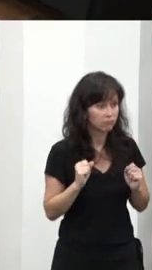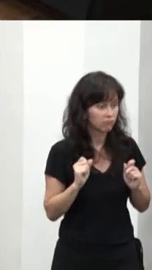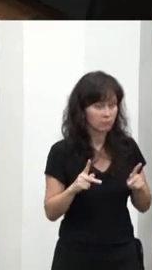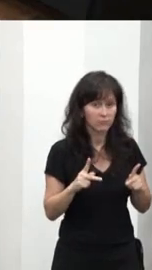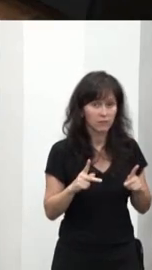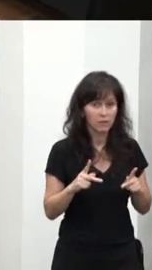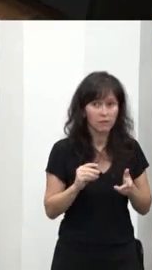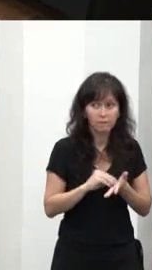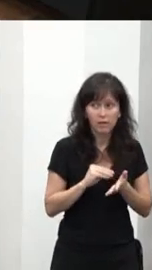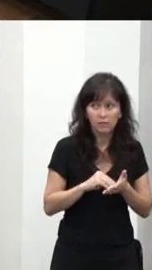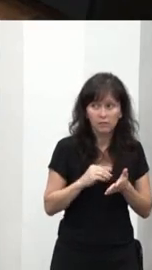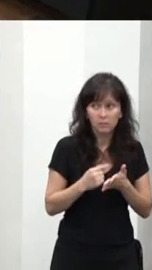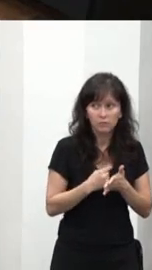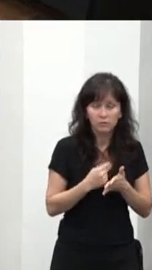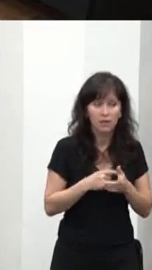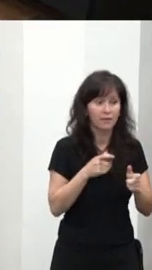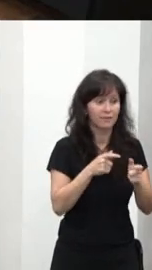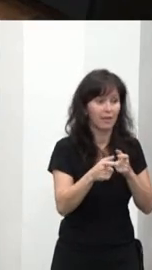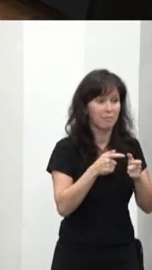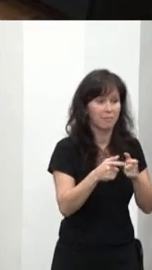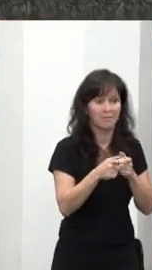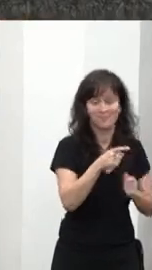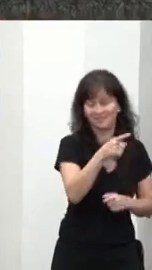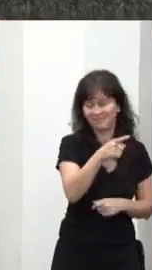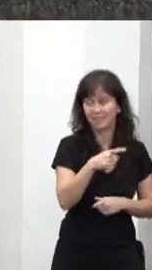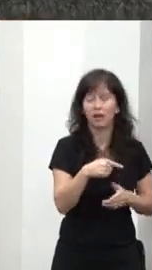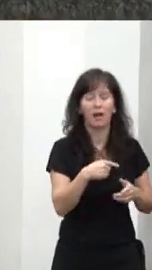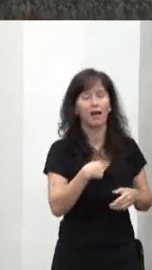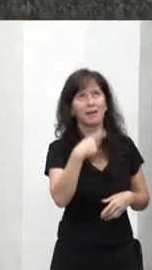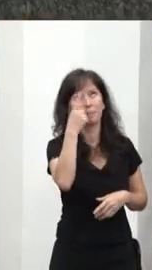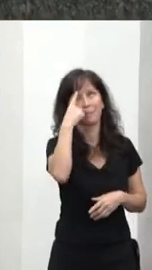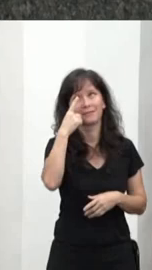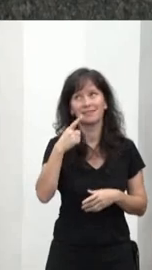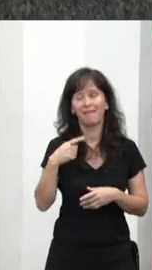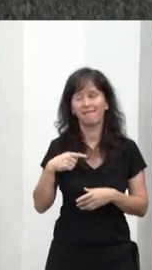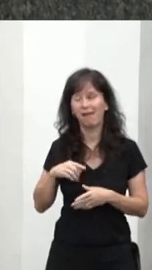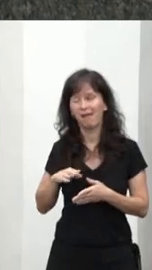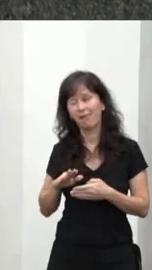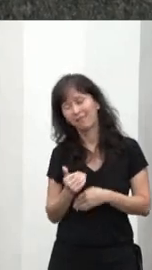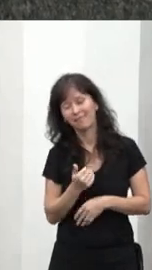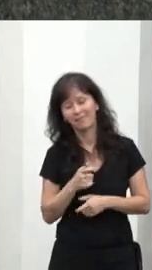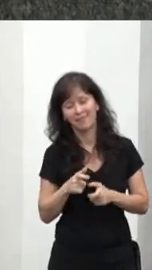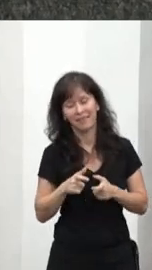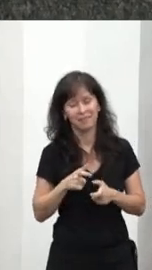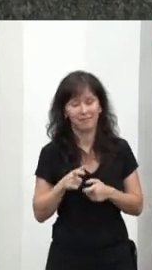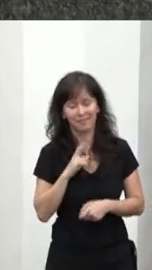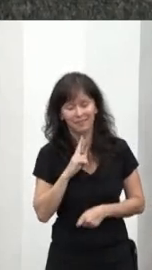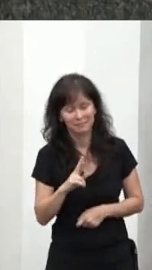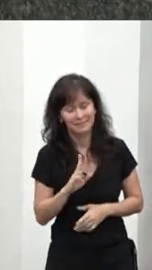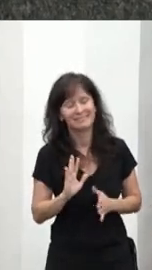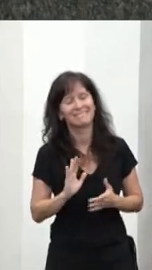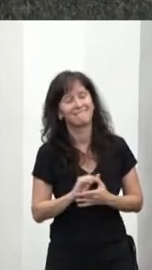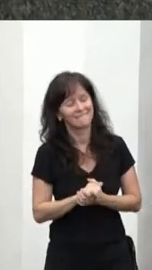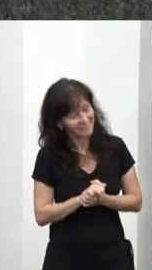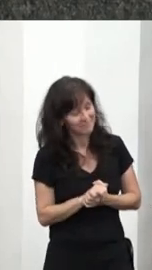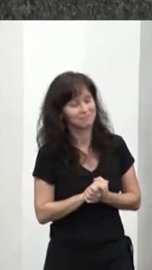a dos Games que você quer fugir dessa é a dos Games é